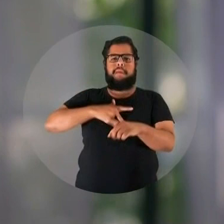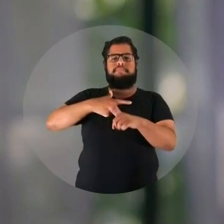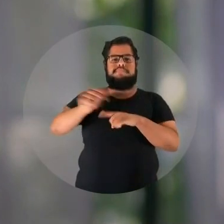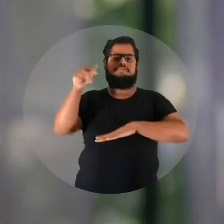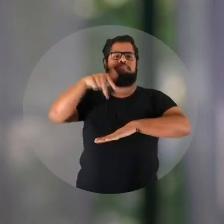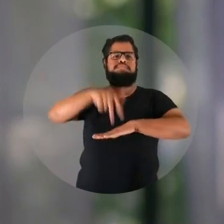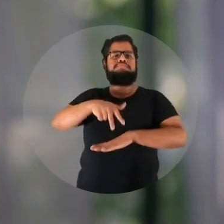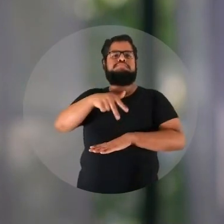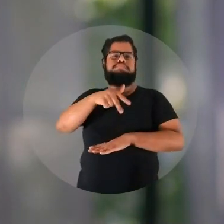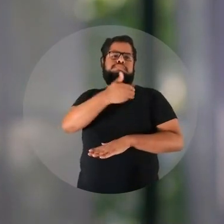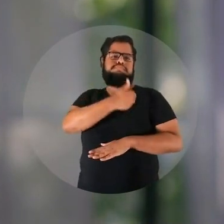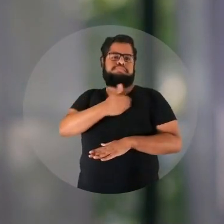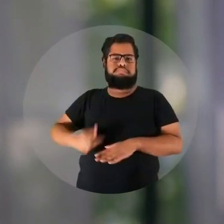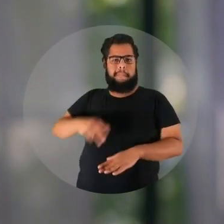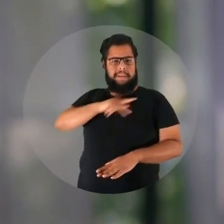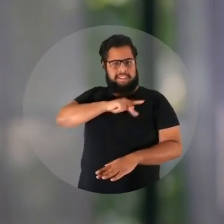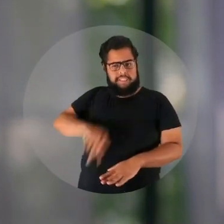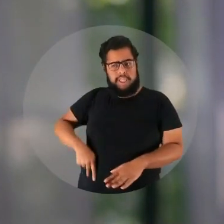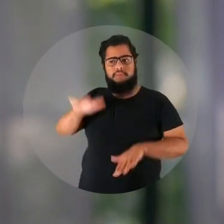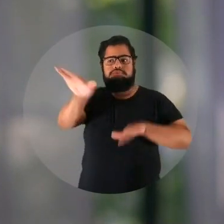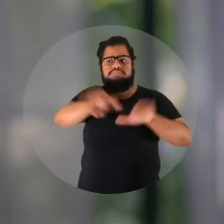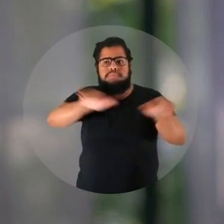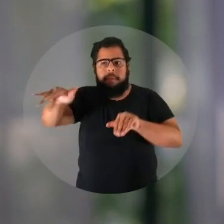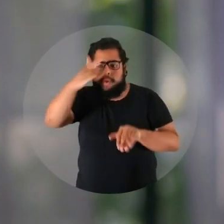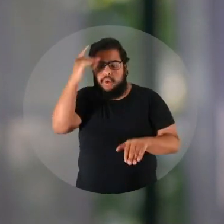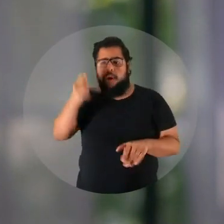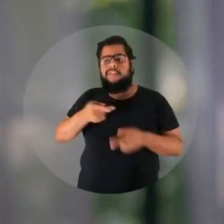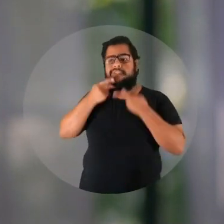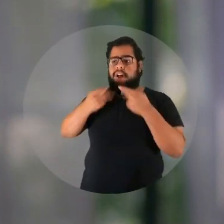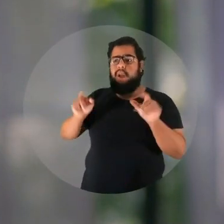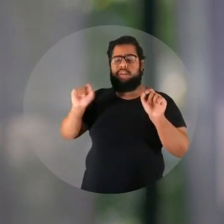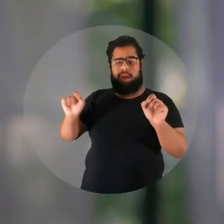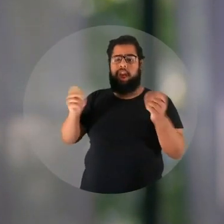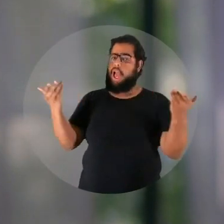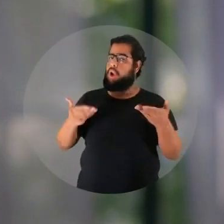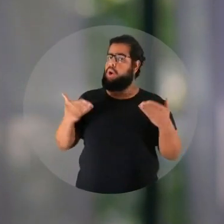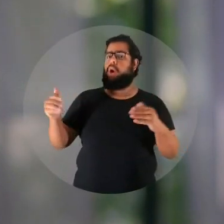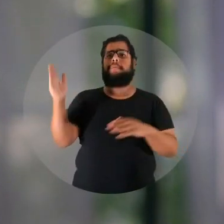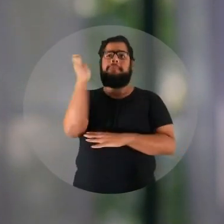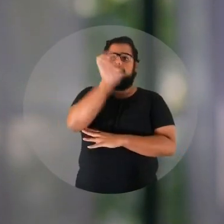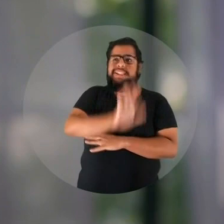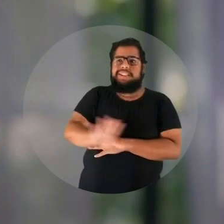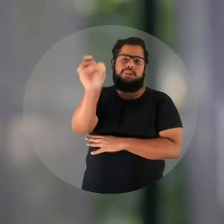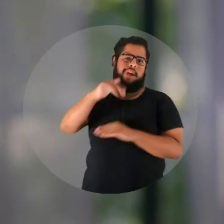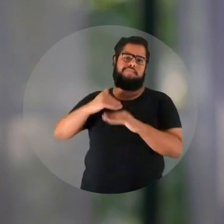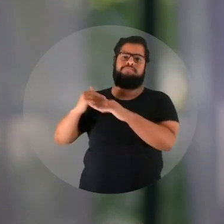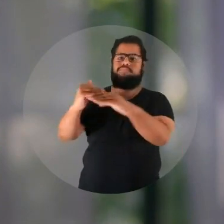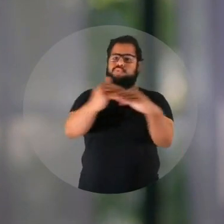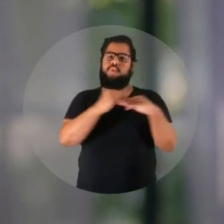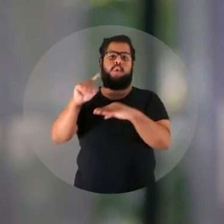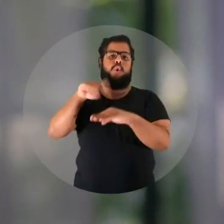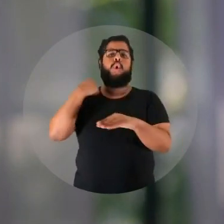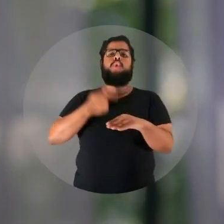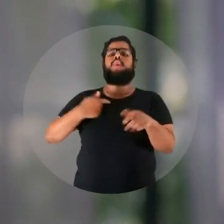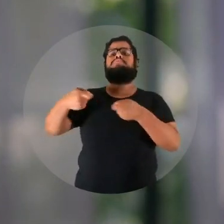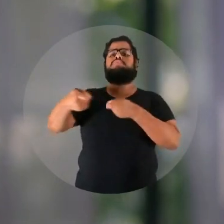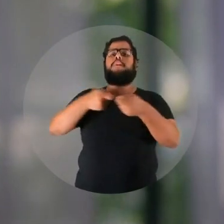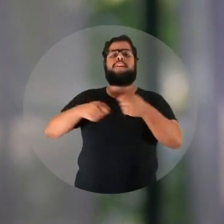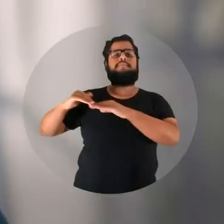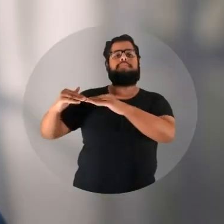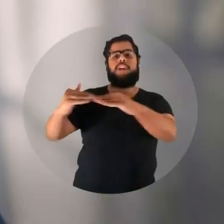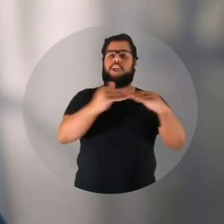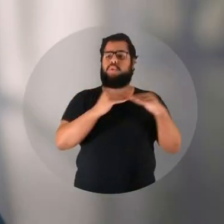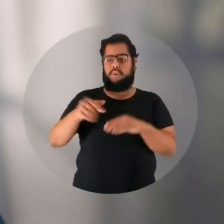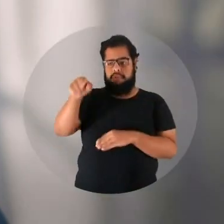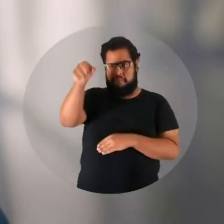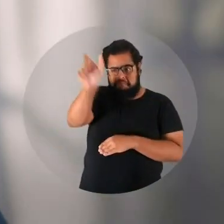chamar todo mundo e falar: gente, agora é o seguinte, agora o Brasil é de todos. Nós vamos governar para todo mundo. Você não precisa gostar